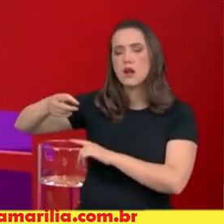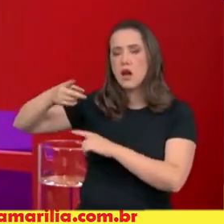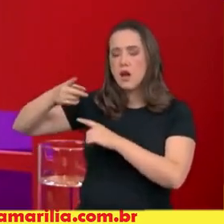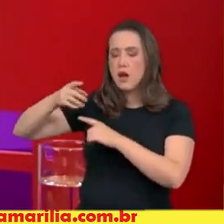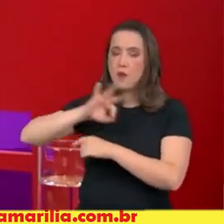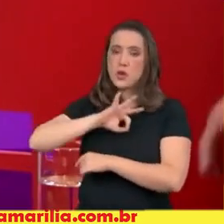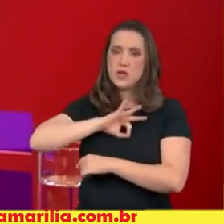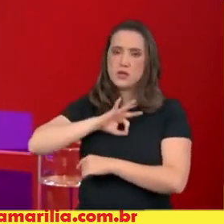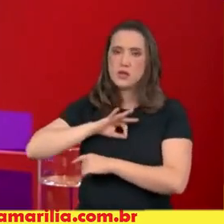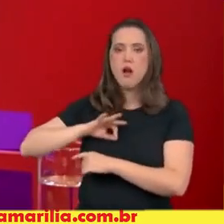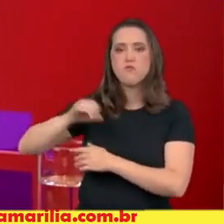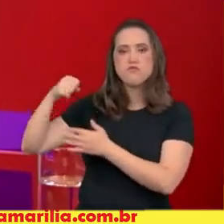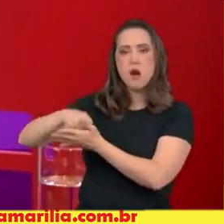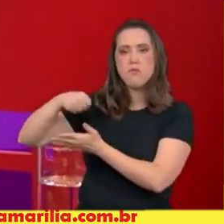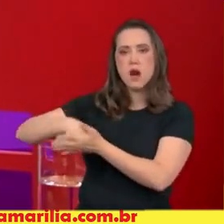chocado quando que veio.